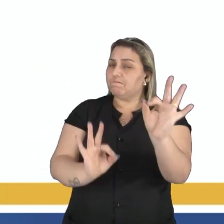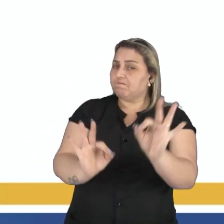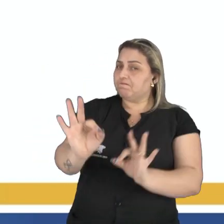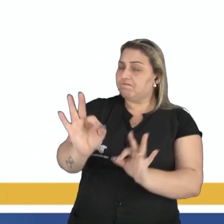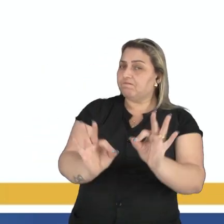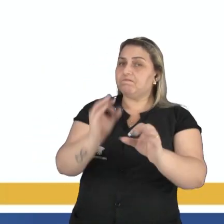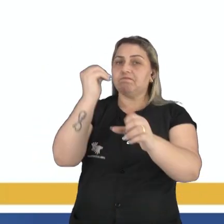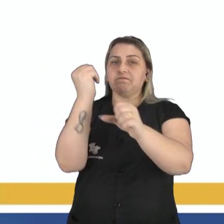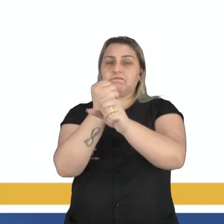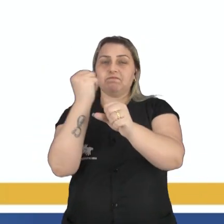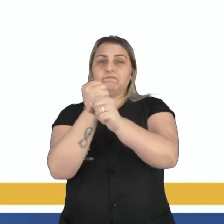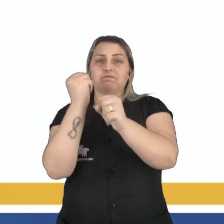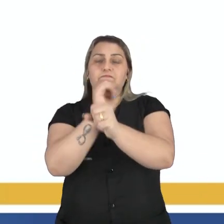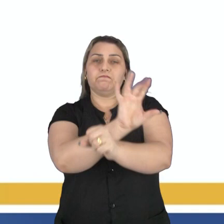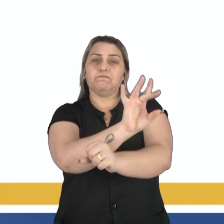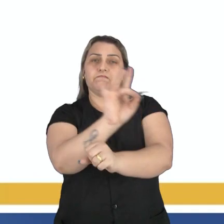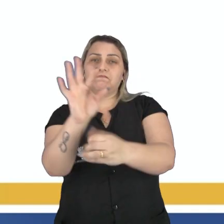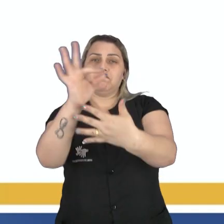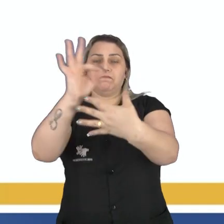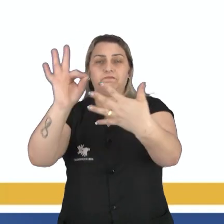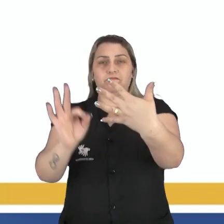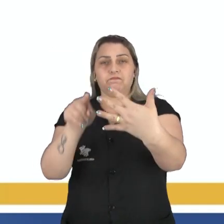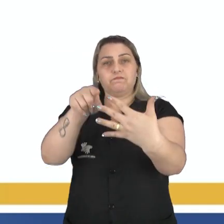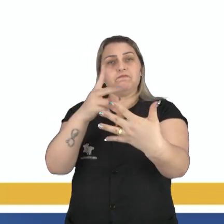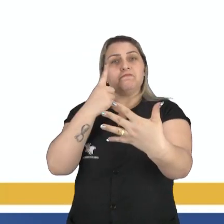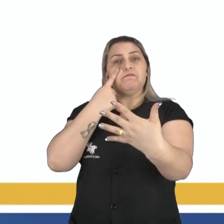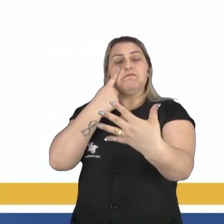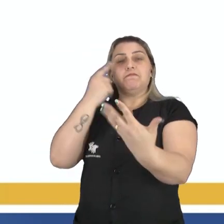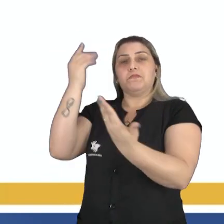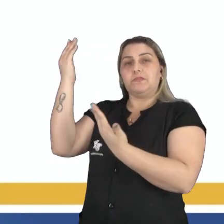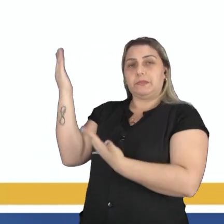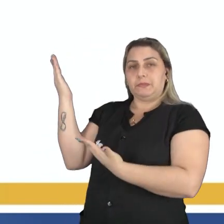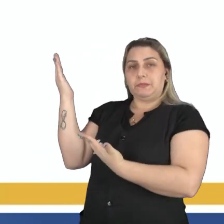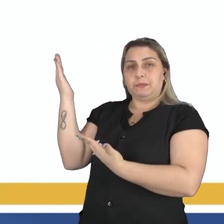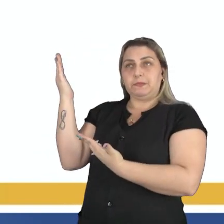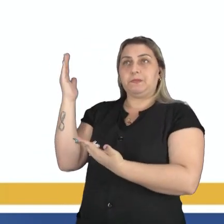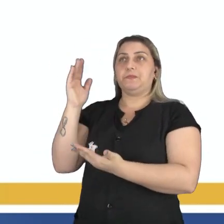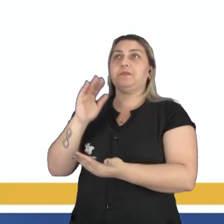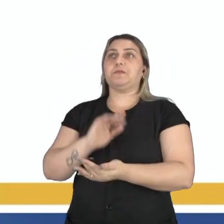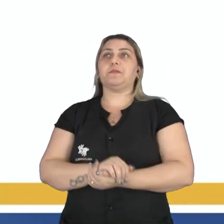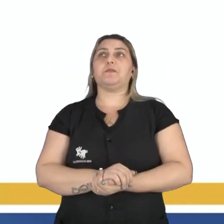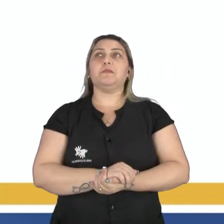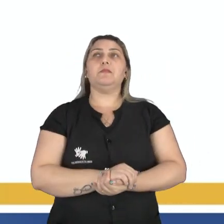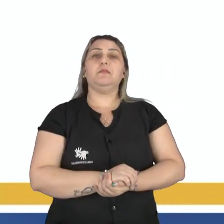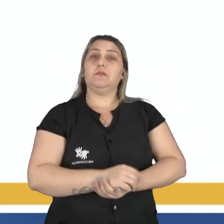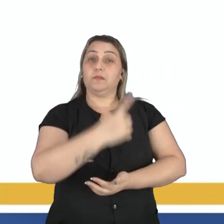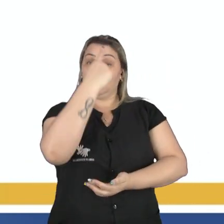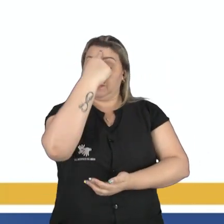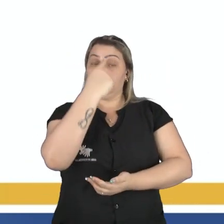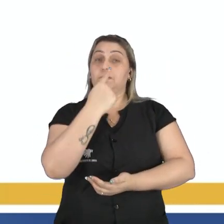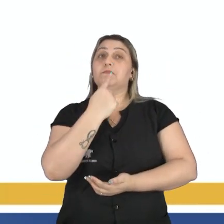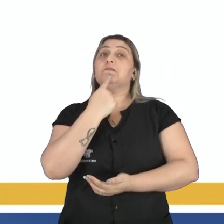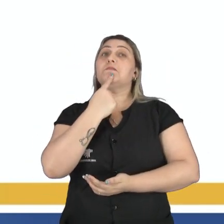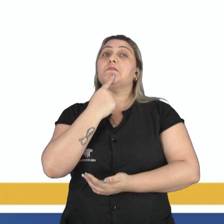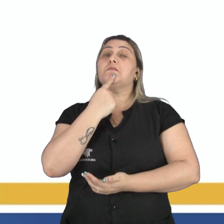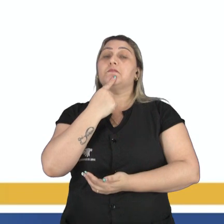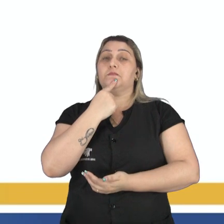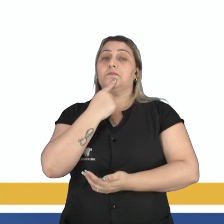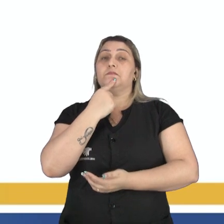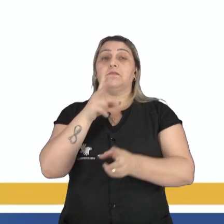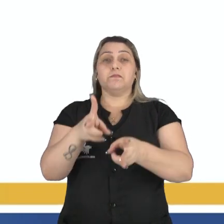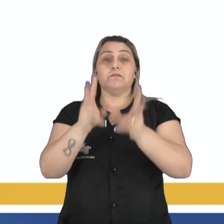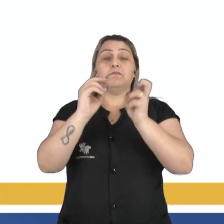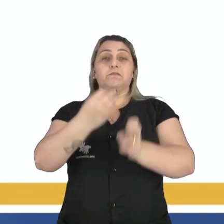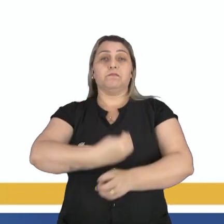a construção de cada um dos elementos que você está vendo na paisagem. E aí você, nessa fotografia aérea, você percebe